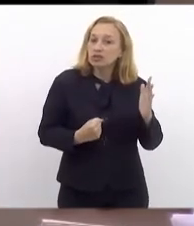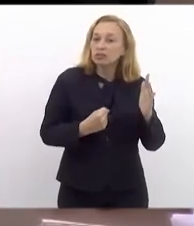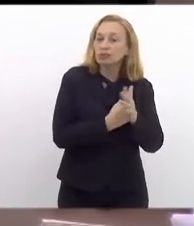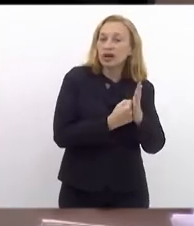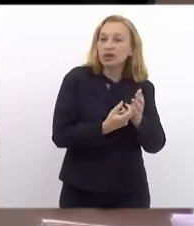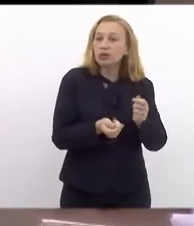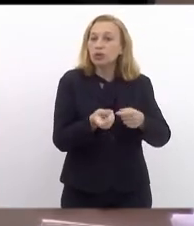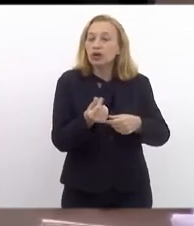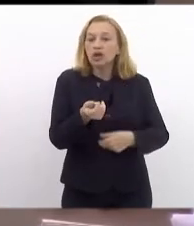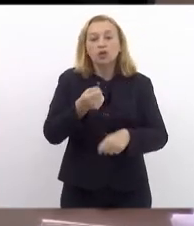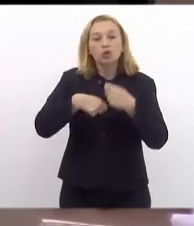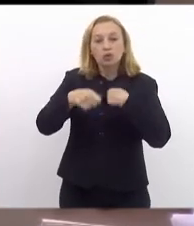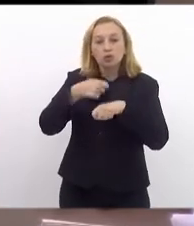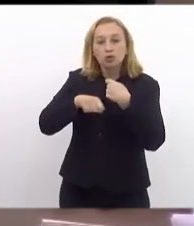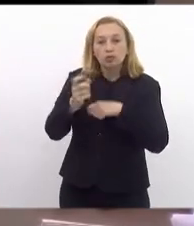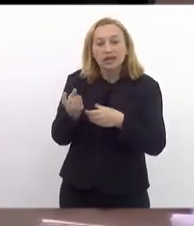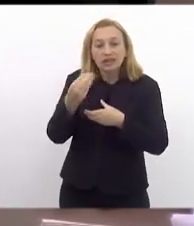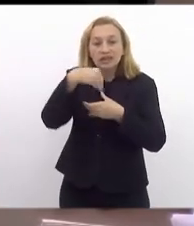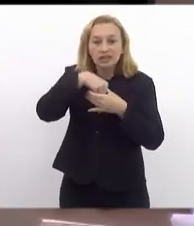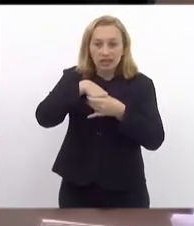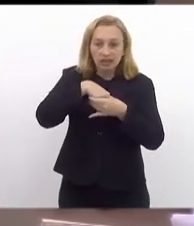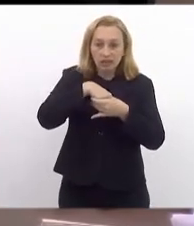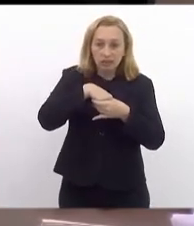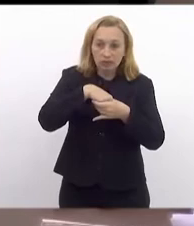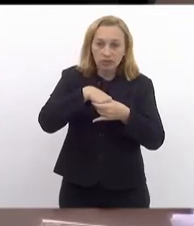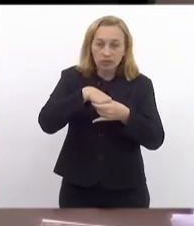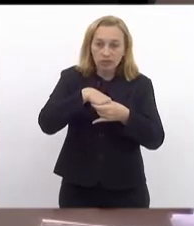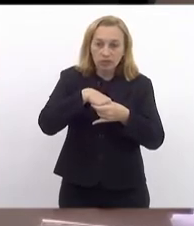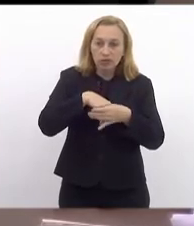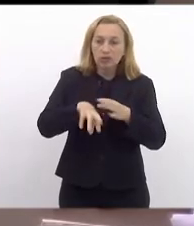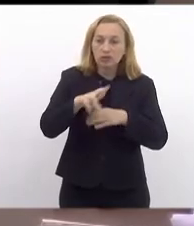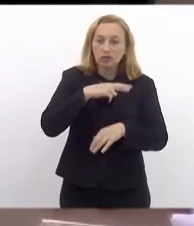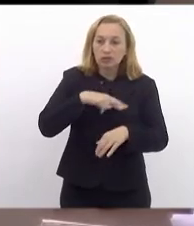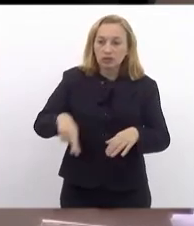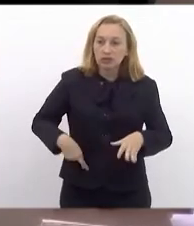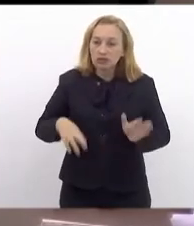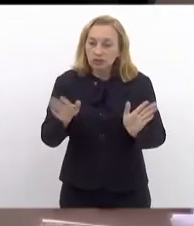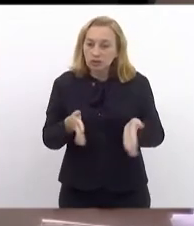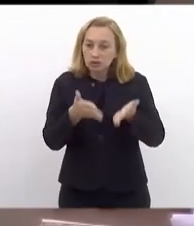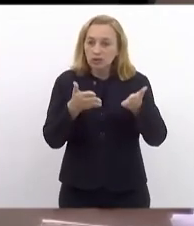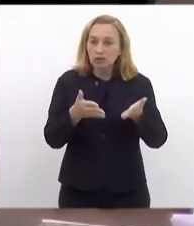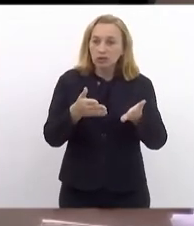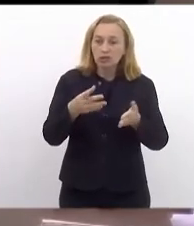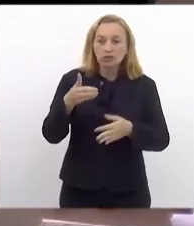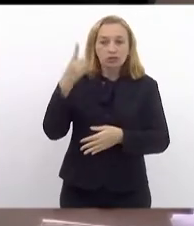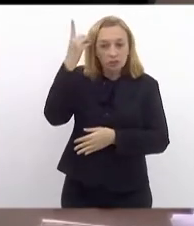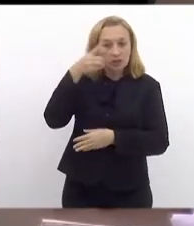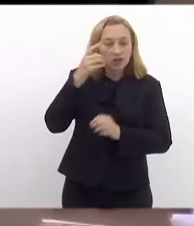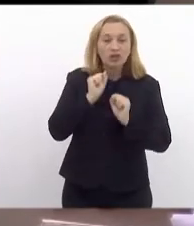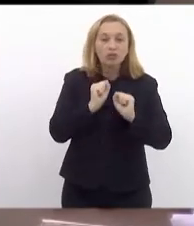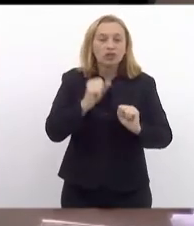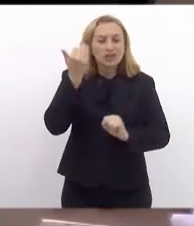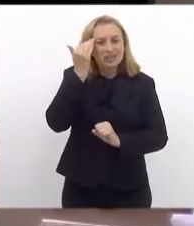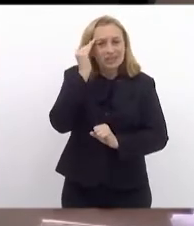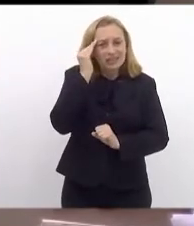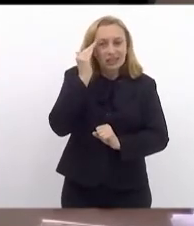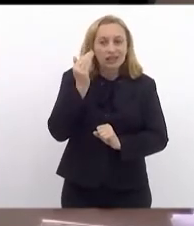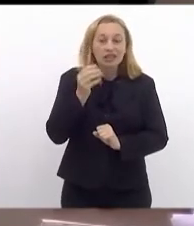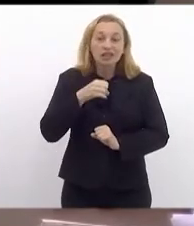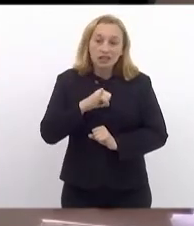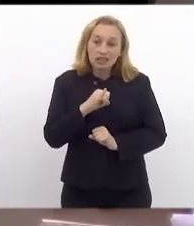para que dentro da iniciativa republicana do Parlamento né os deputados pudessem entender